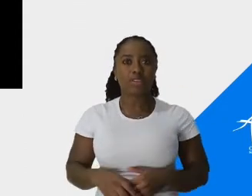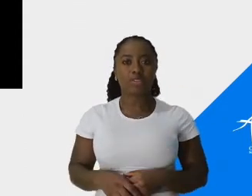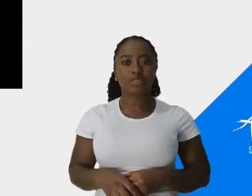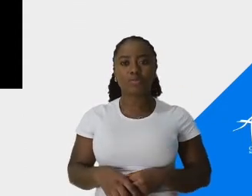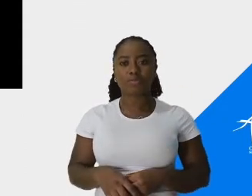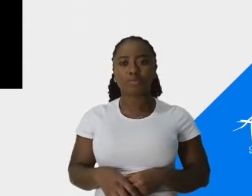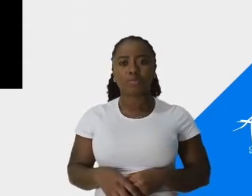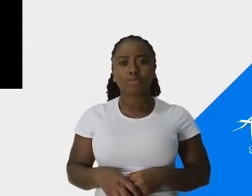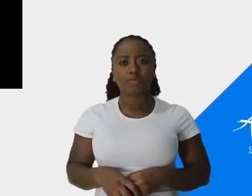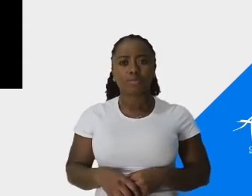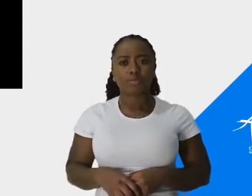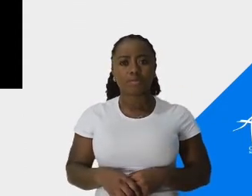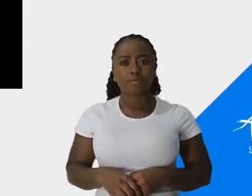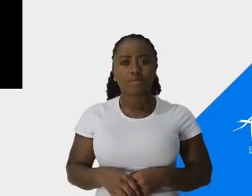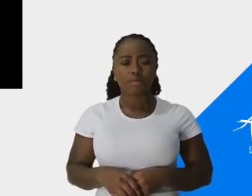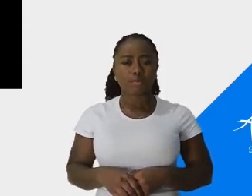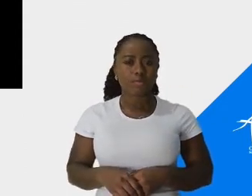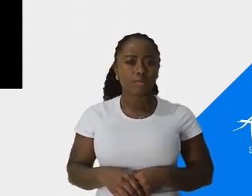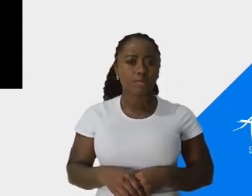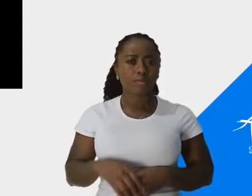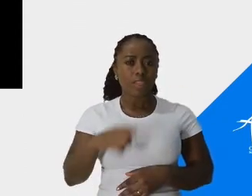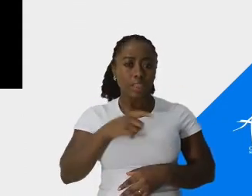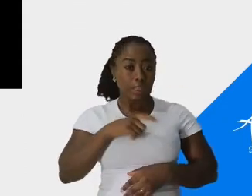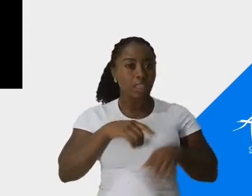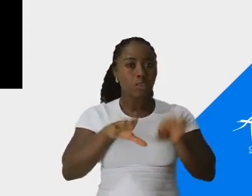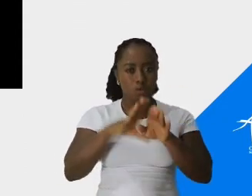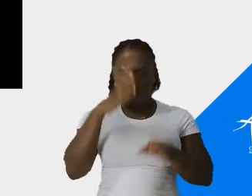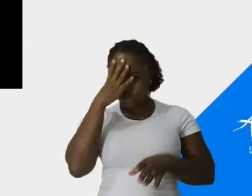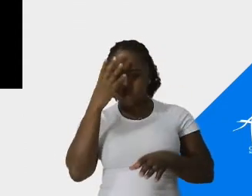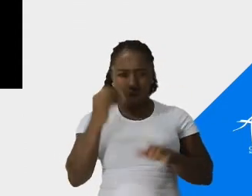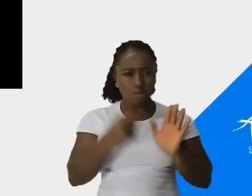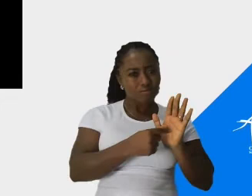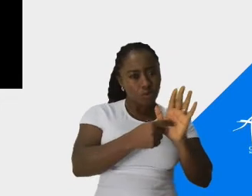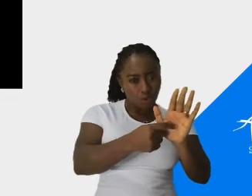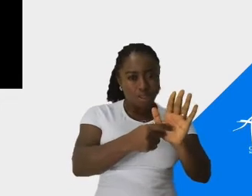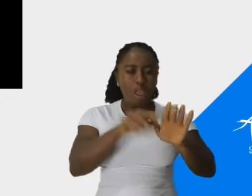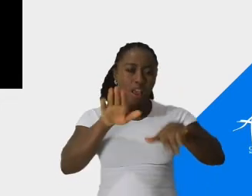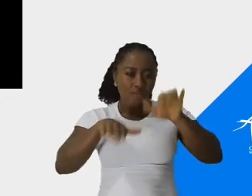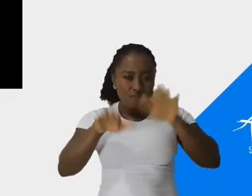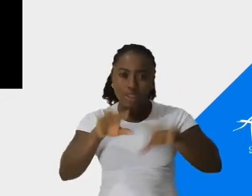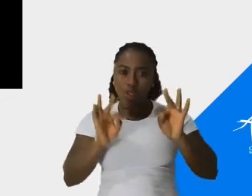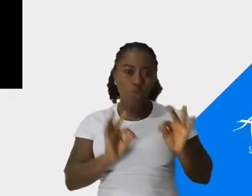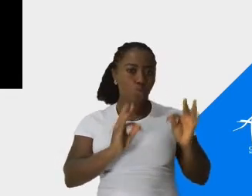que em outros a gente não, nem sempre a gente bate foto.